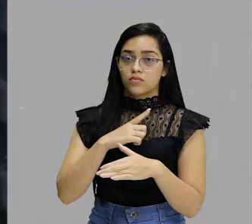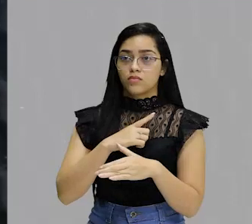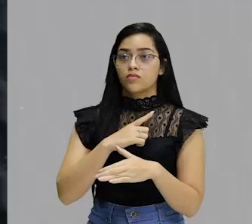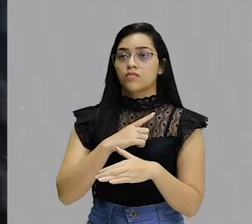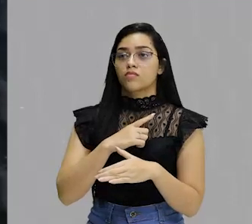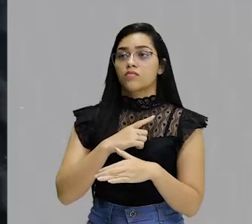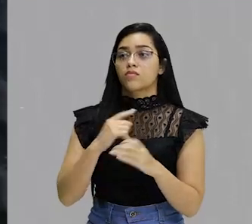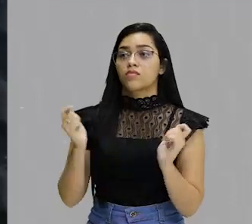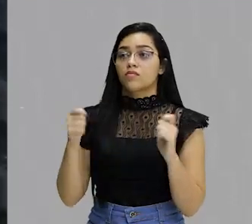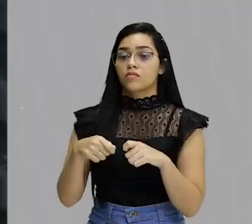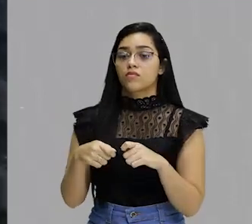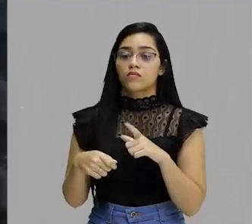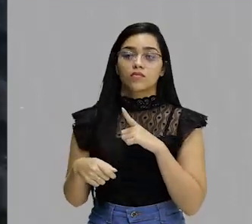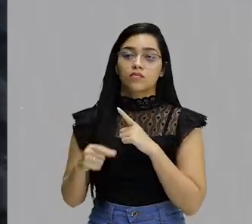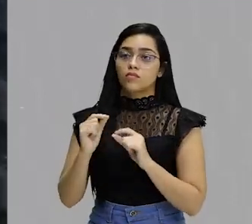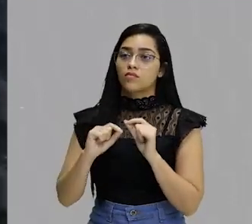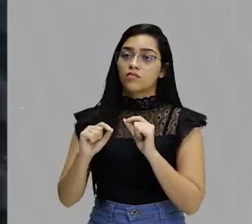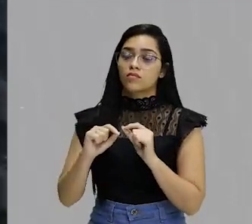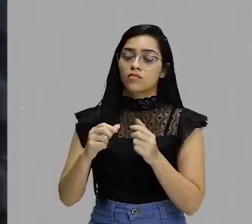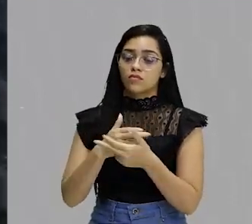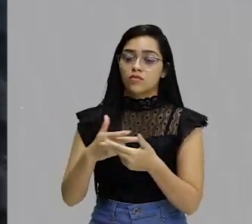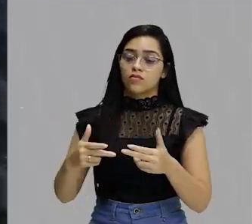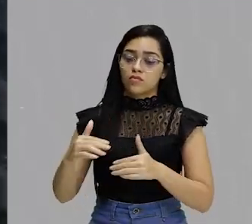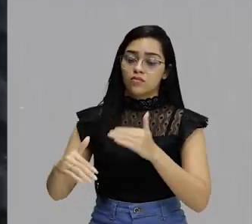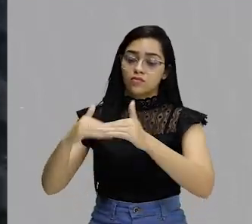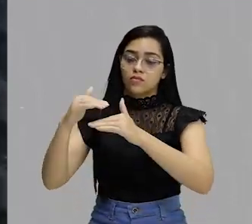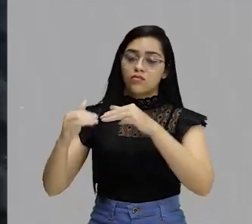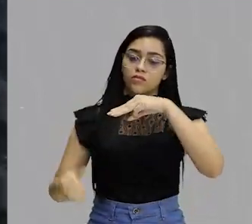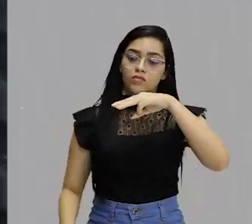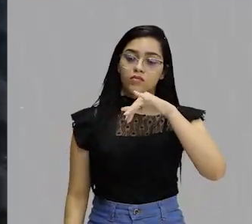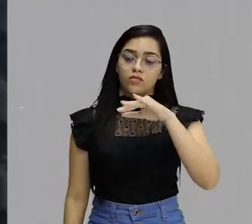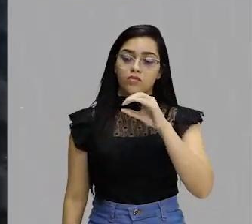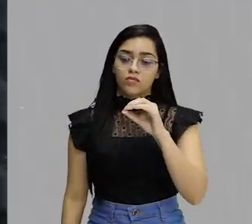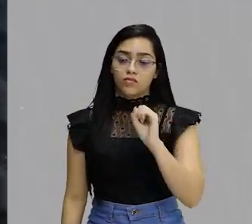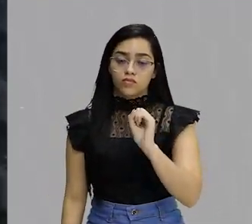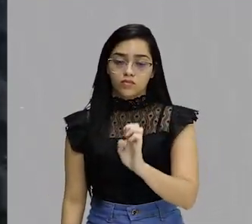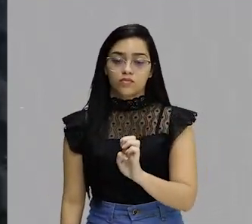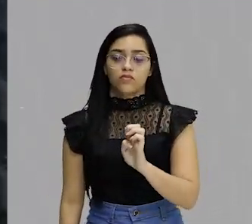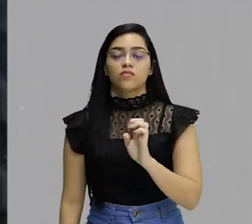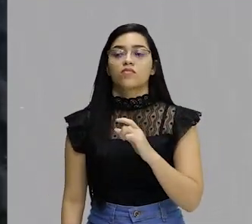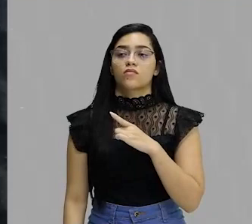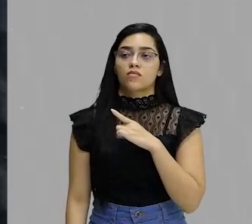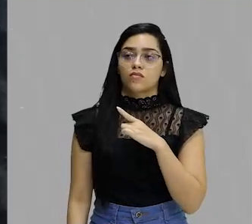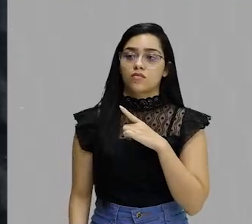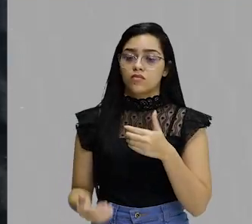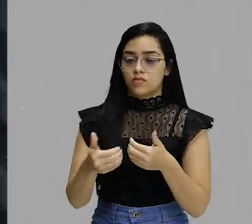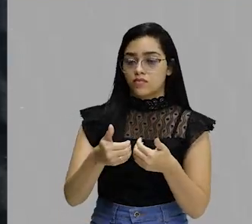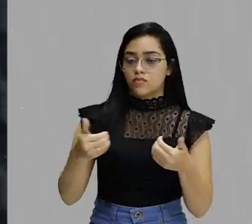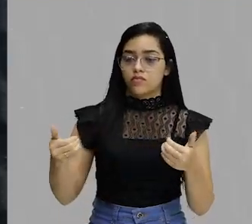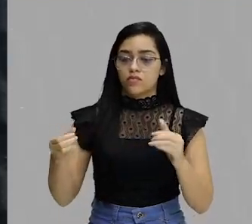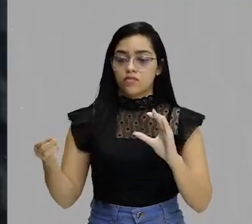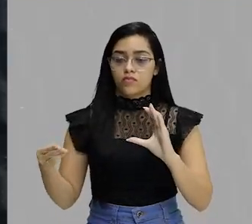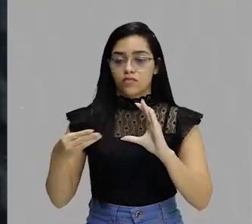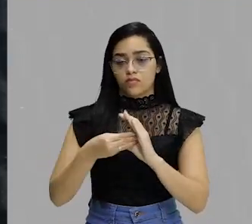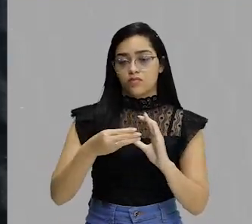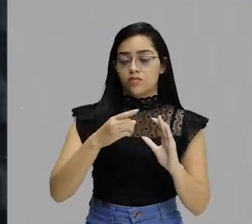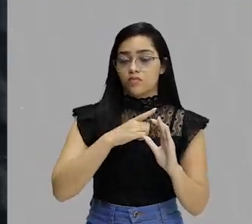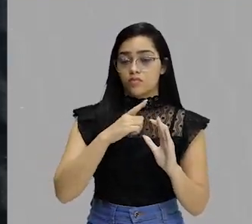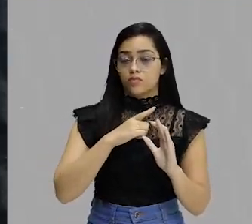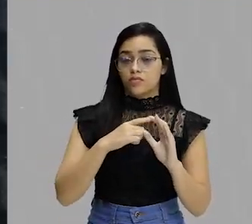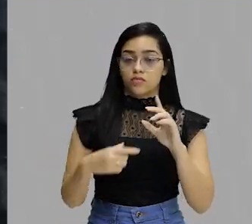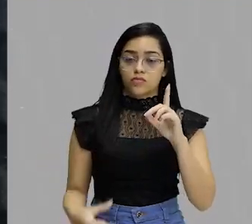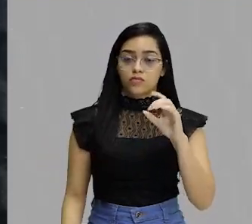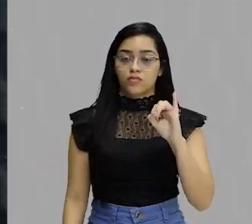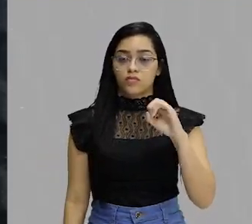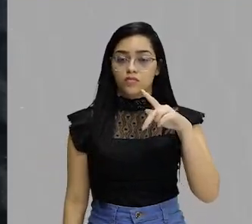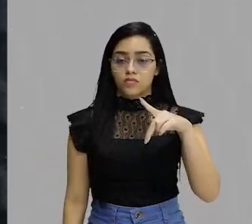aí, ele vai sofrer o processo de meiose. O que é a meiose? A meiose é uma divisão celular em que uma célula